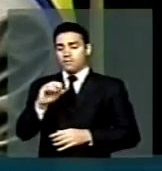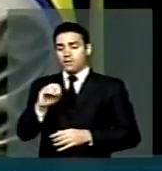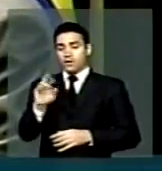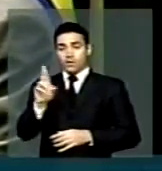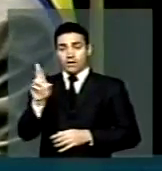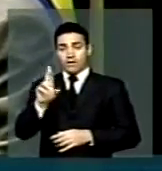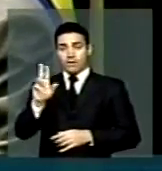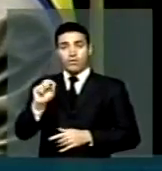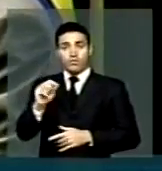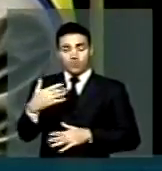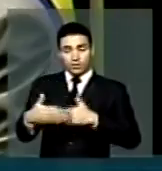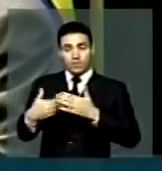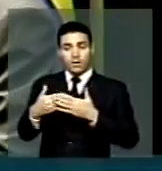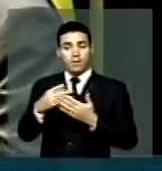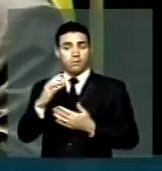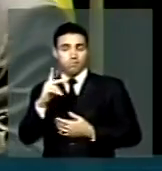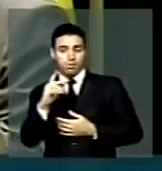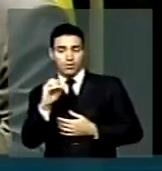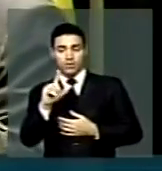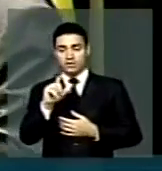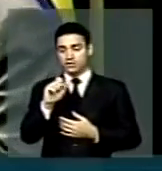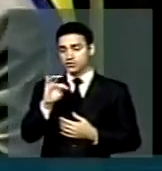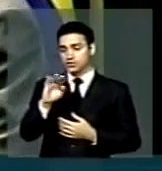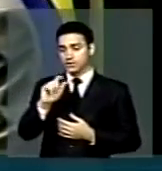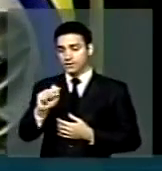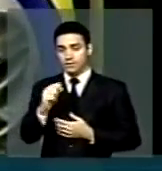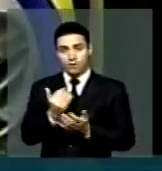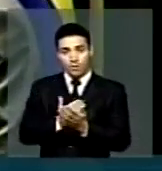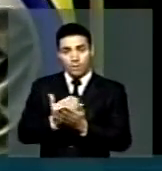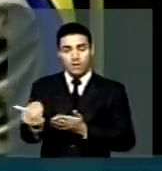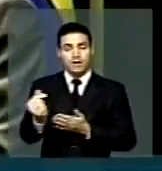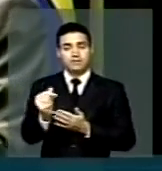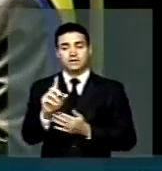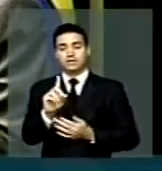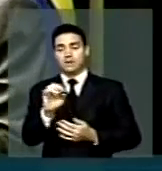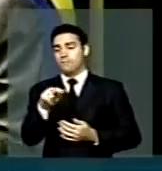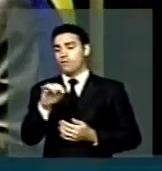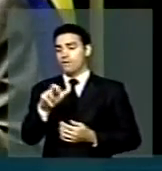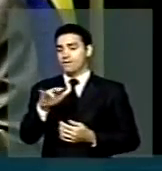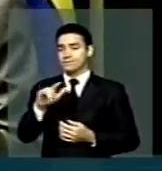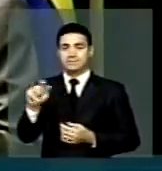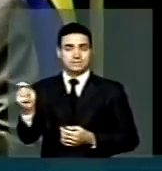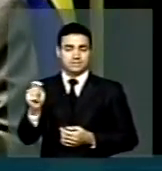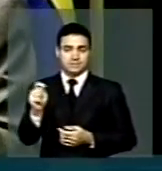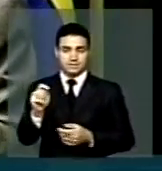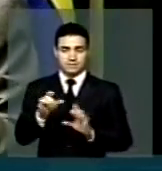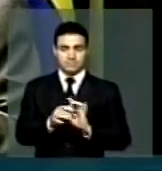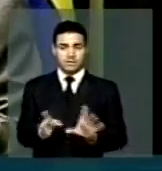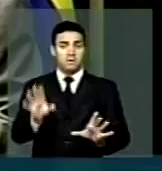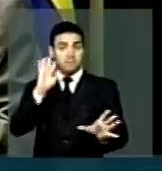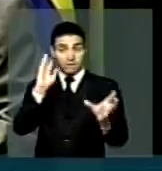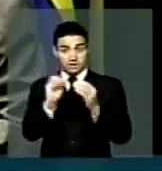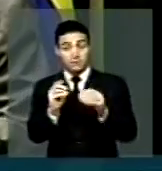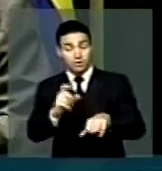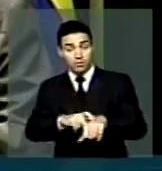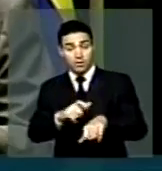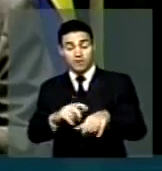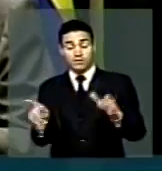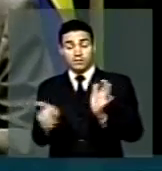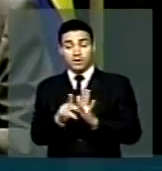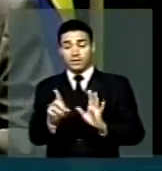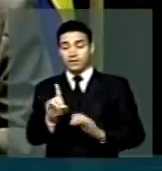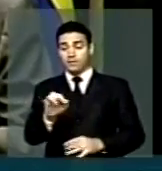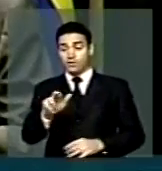construção política. Foi uma construção que nasce da democracia e que percebeu que o momento era da democracia e